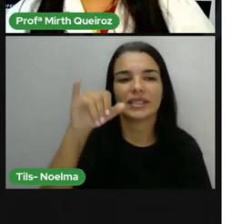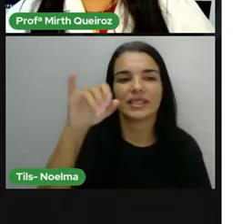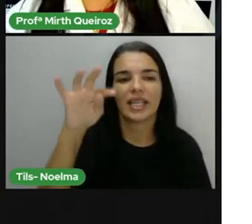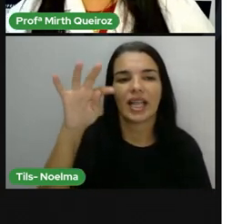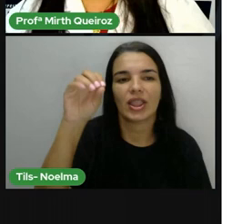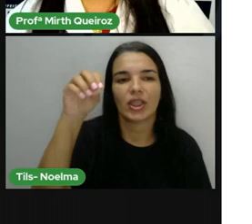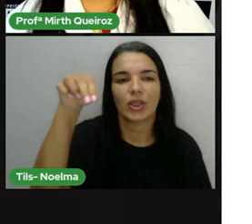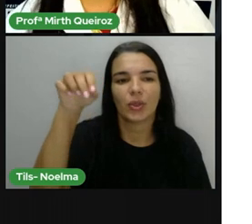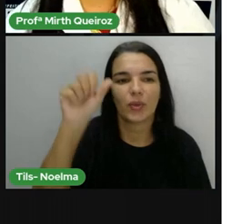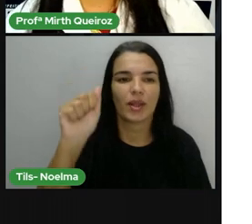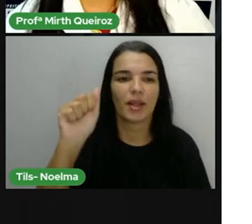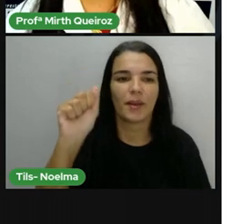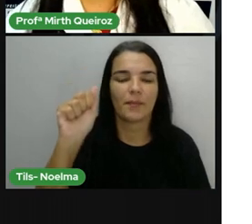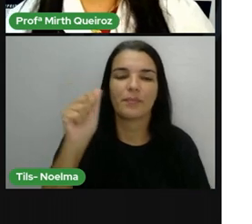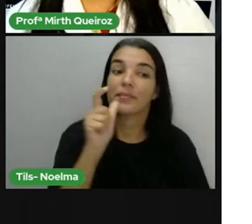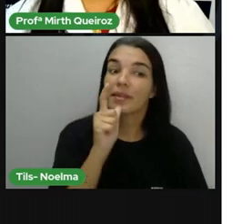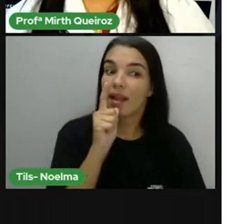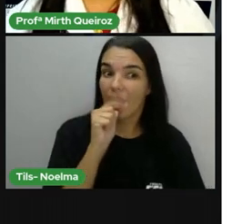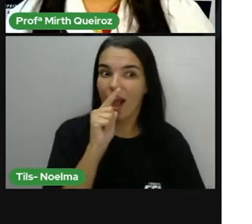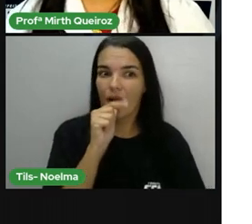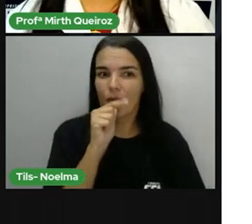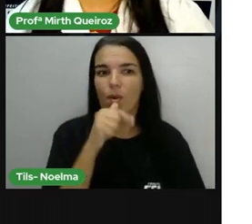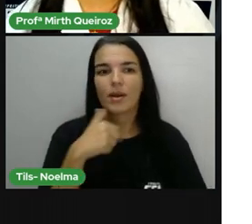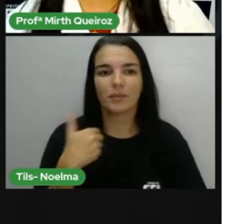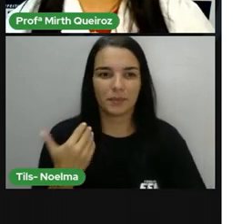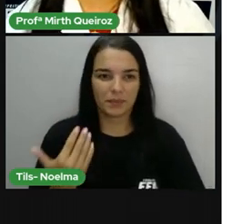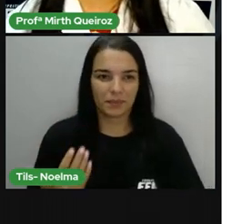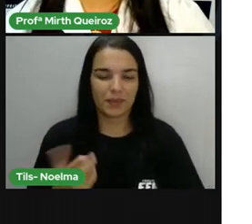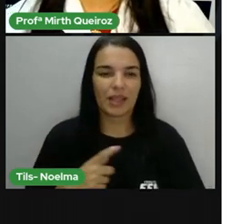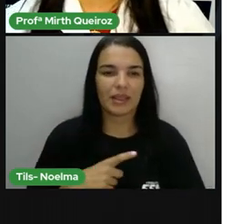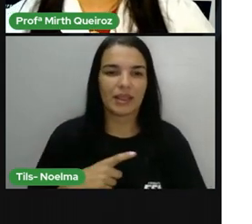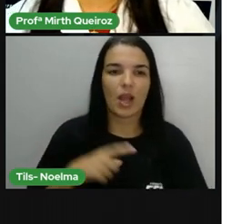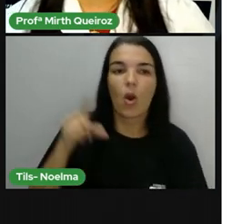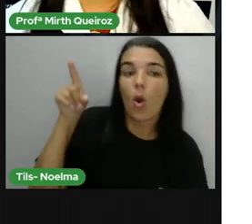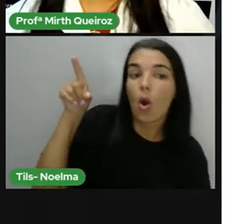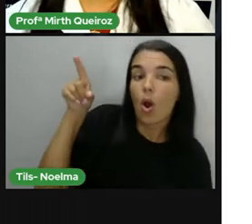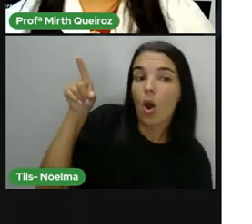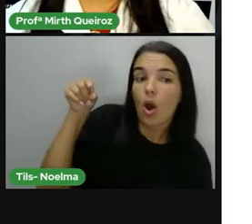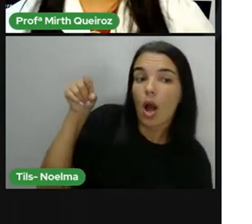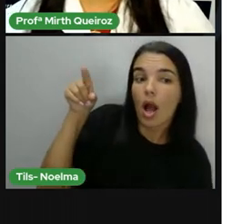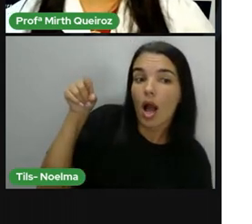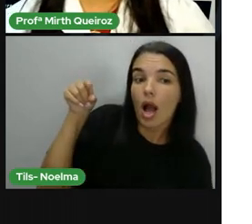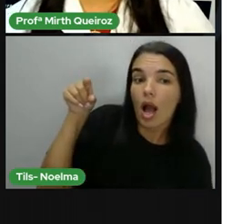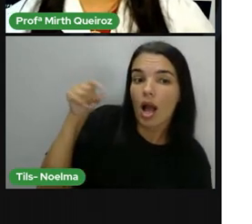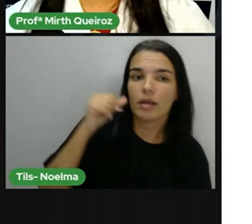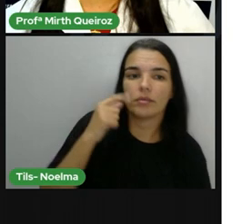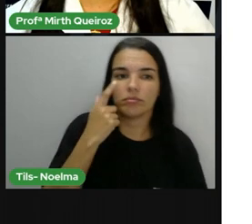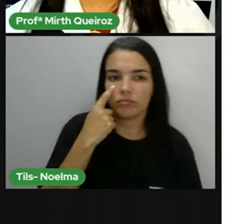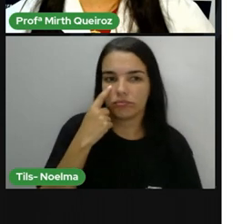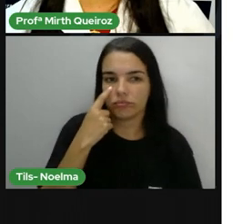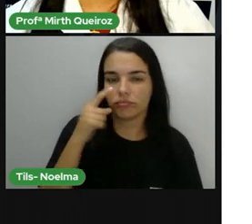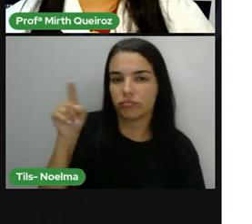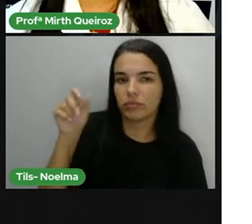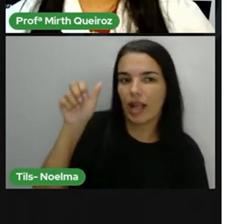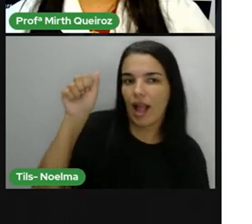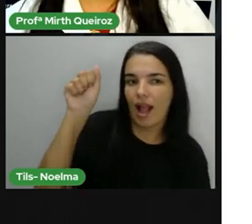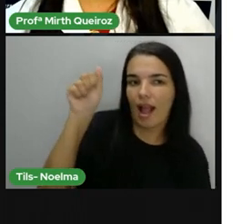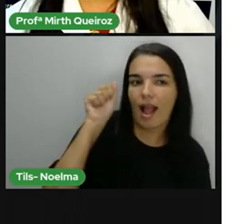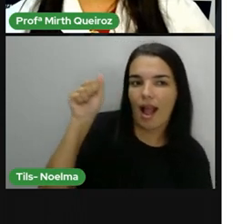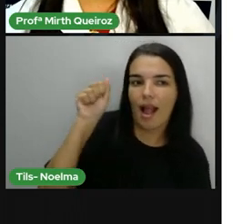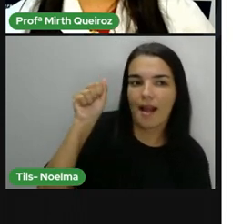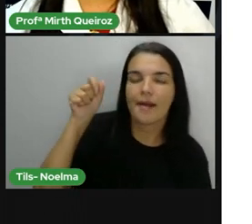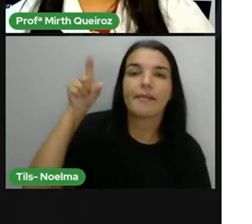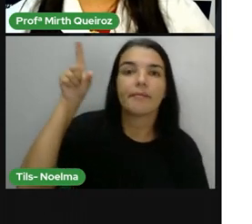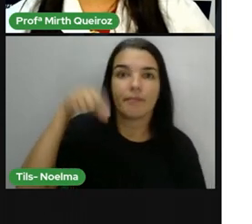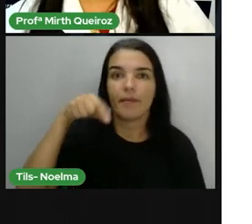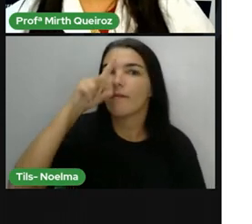Paroxítona. Água. Água. A penúltima sílaba, que é a sílaba onde está apenas o A, é